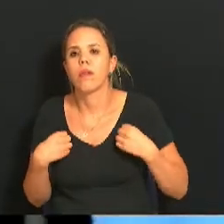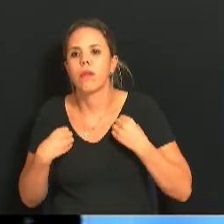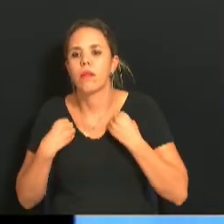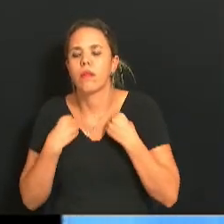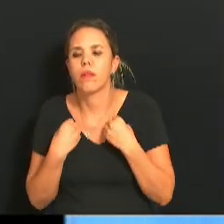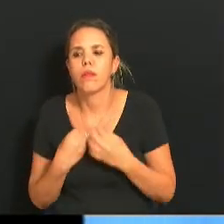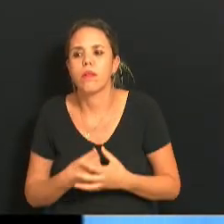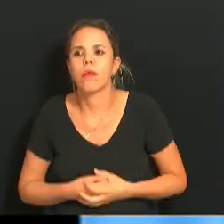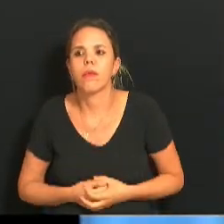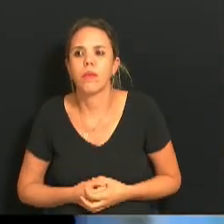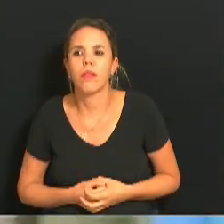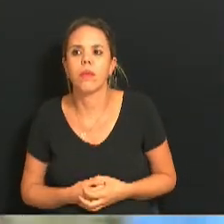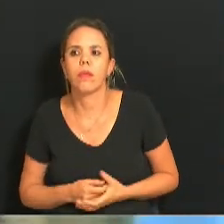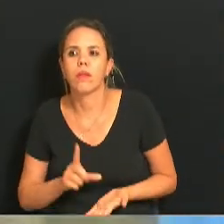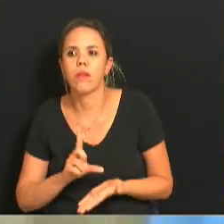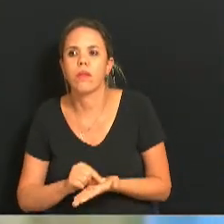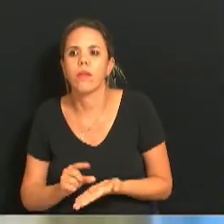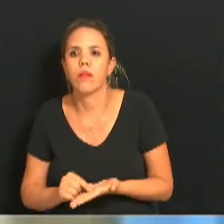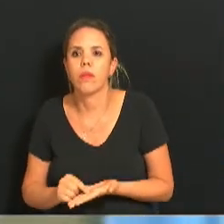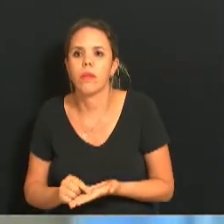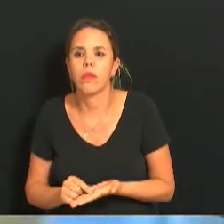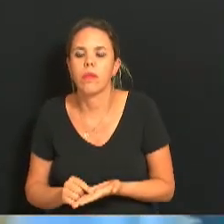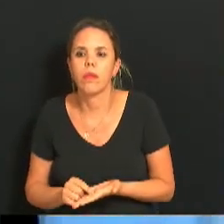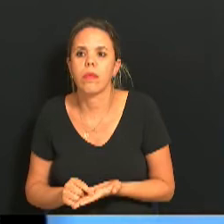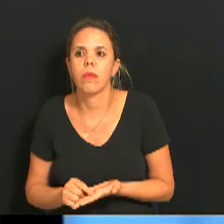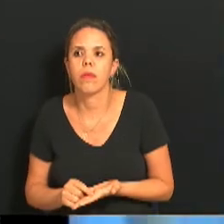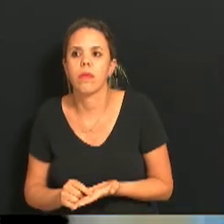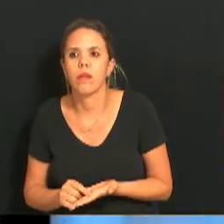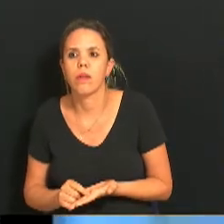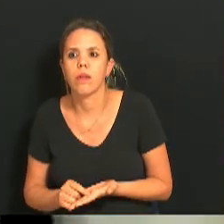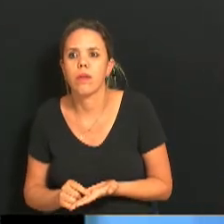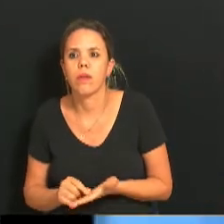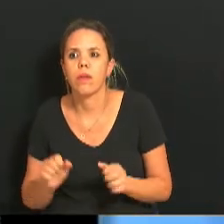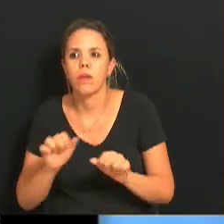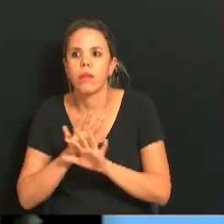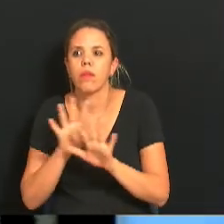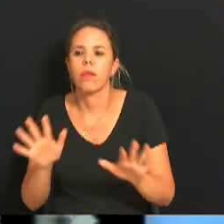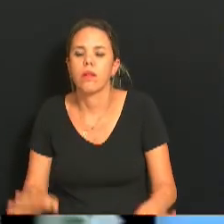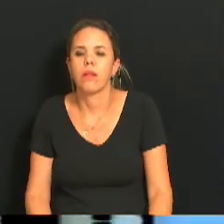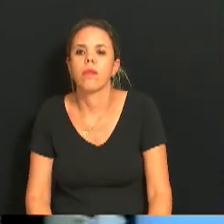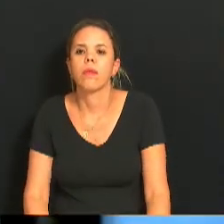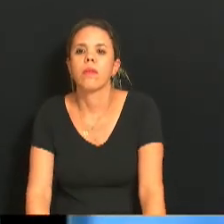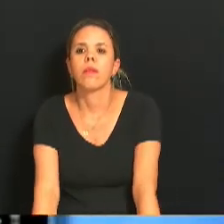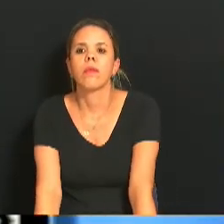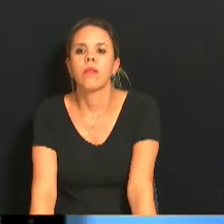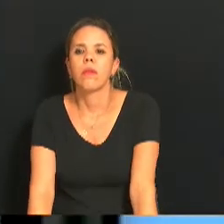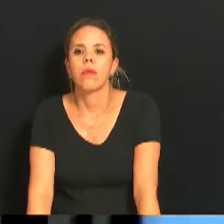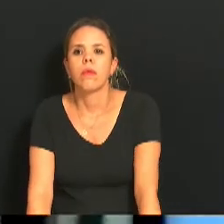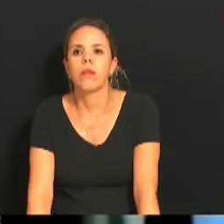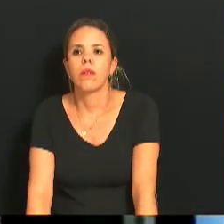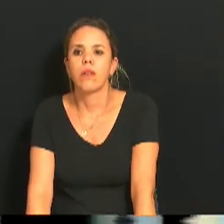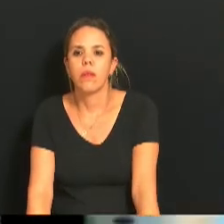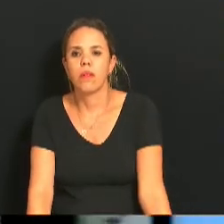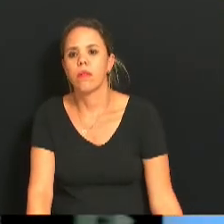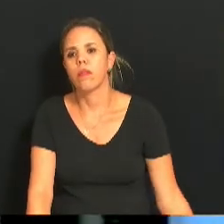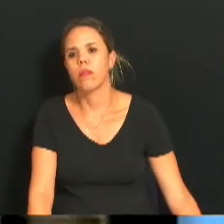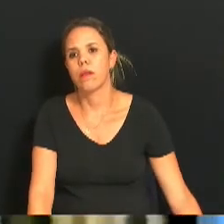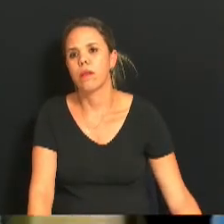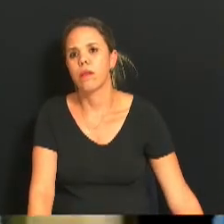sobre os artigos então dava linhas né Pra que subir bem só a